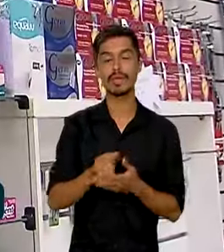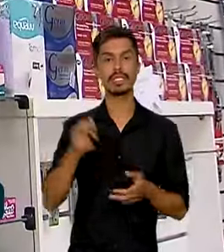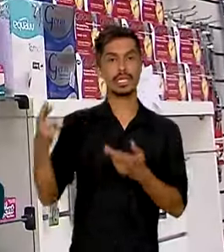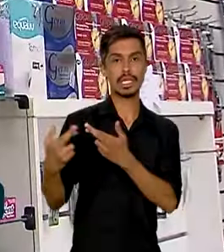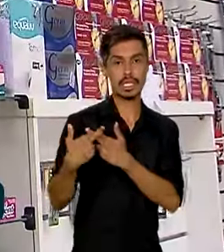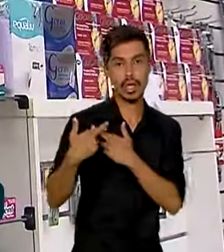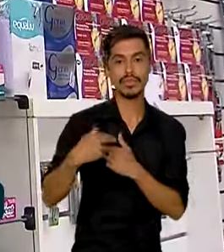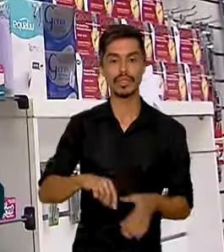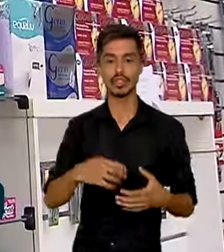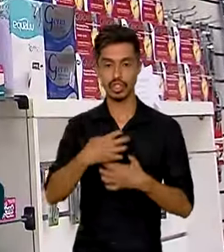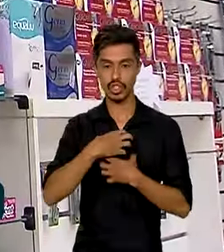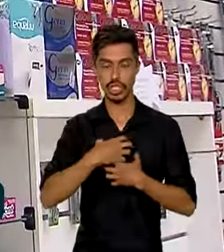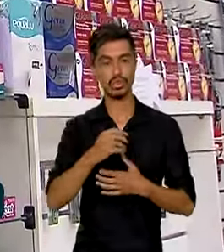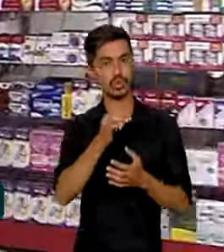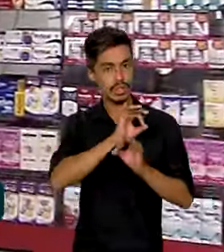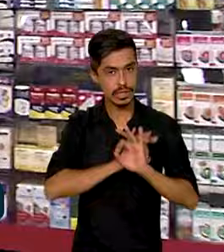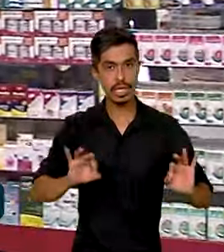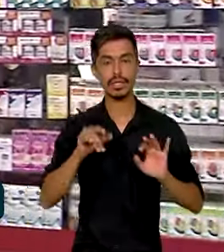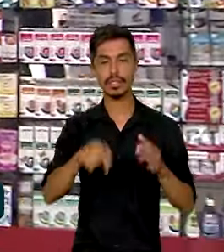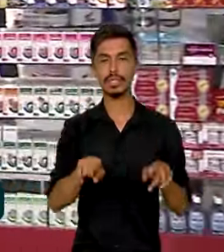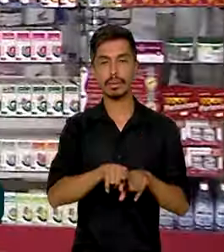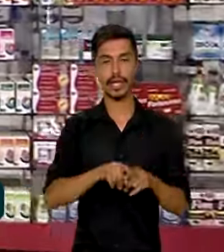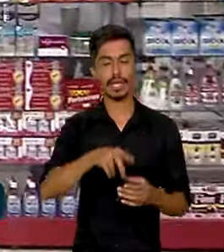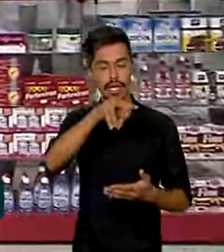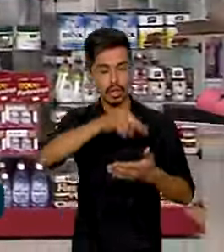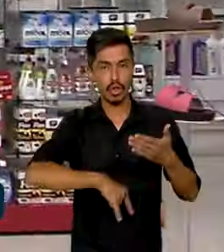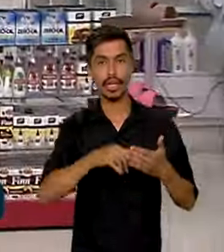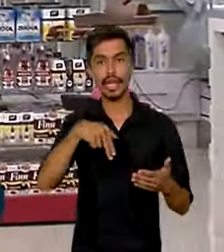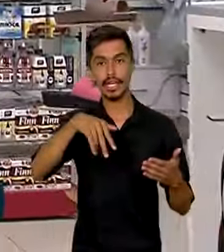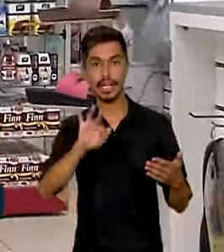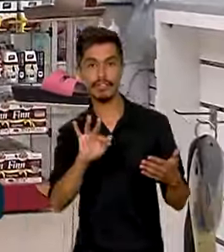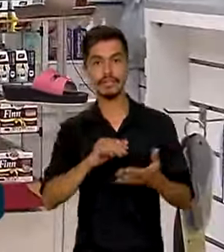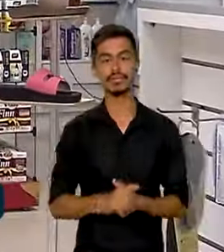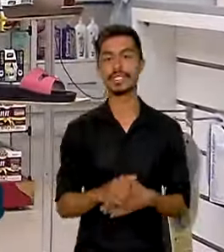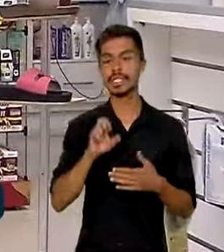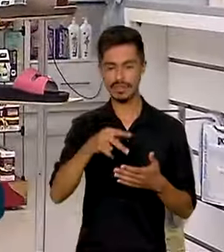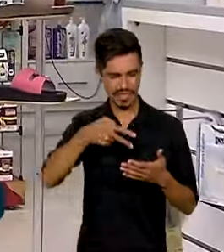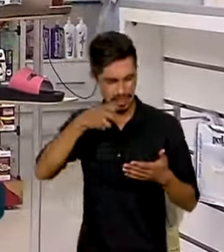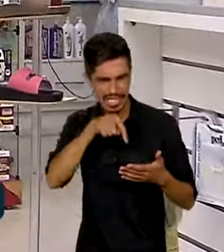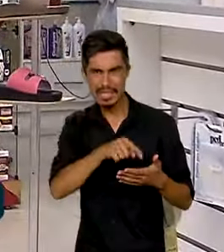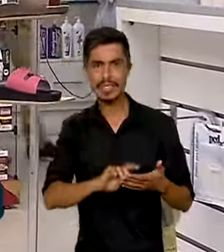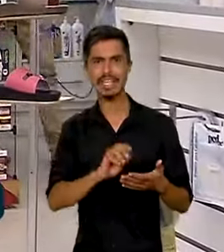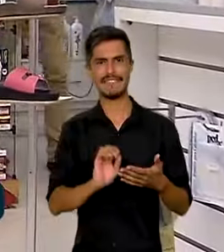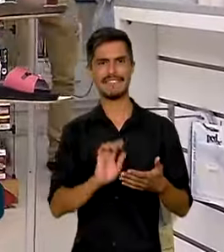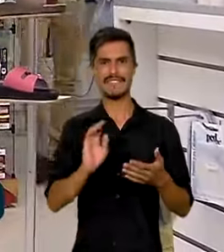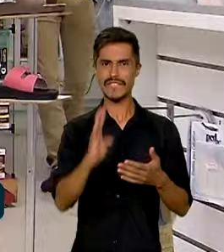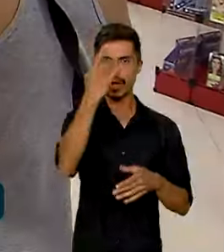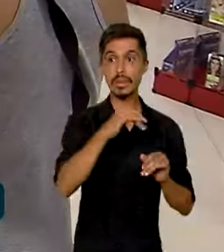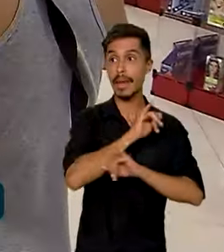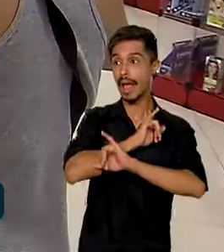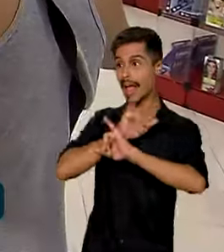embalagem completa e com nota fiscal caso você identifique o lote falsificado é importante comunicar imediatamente